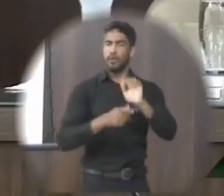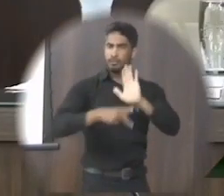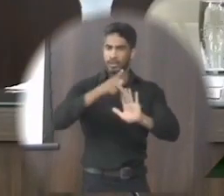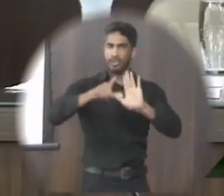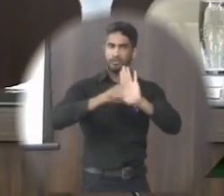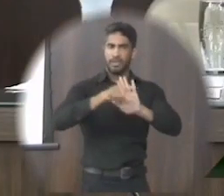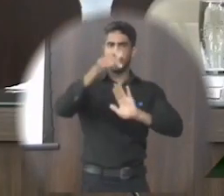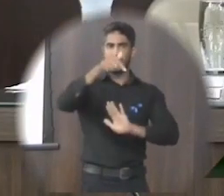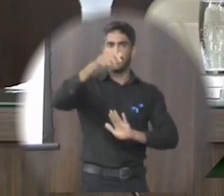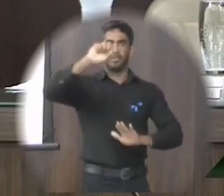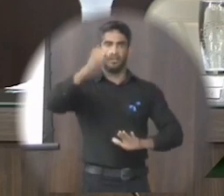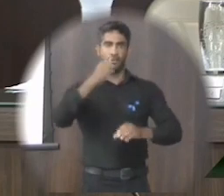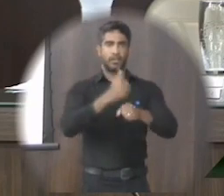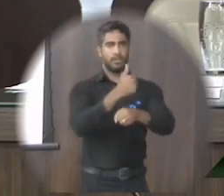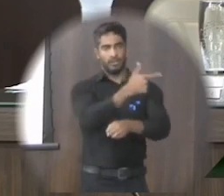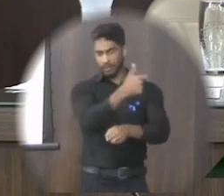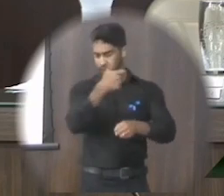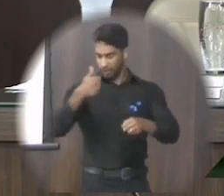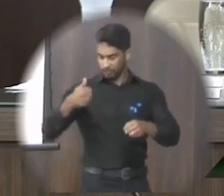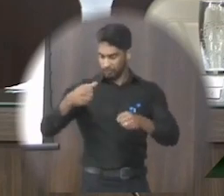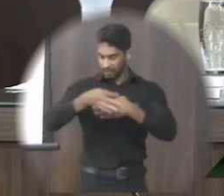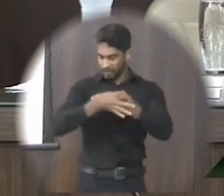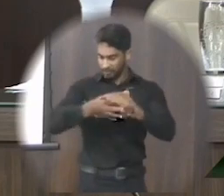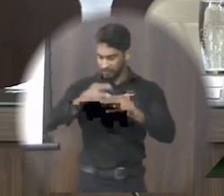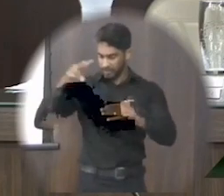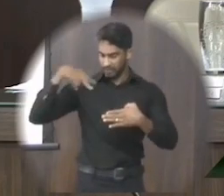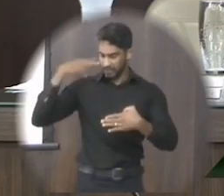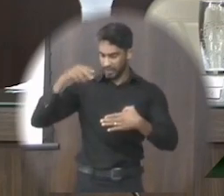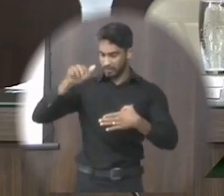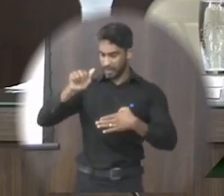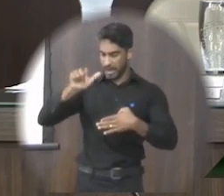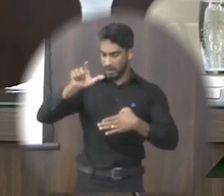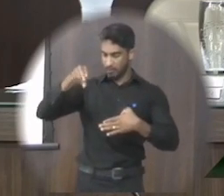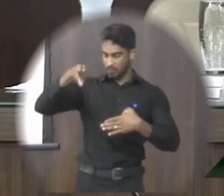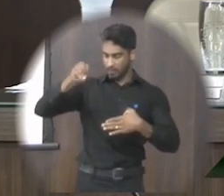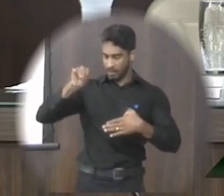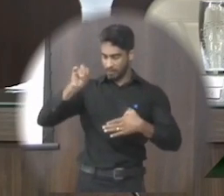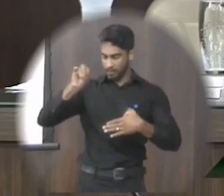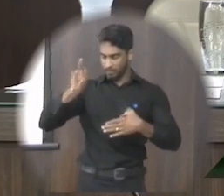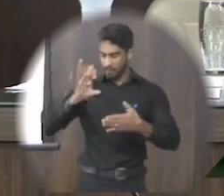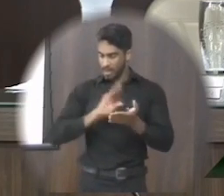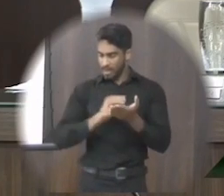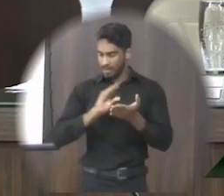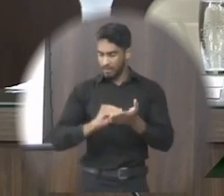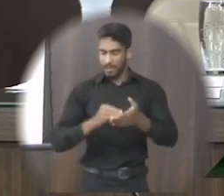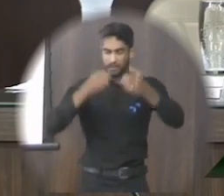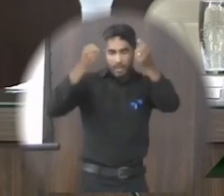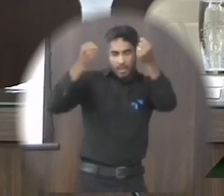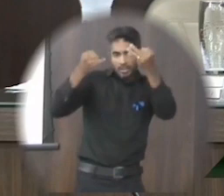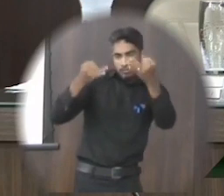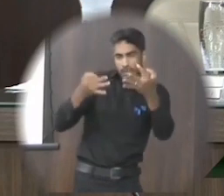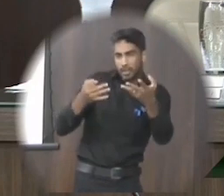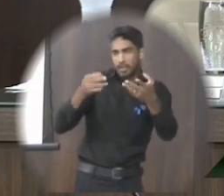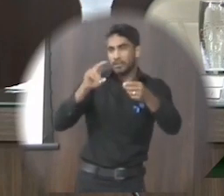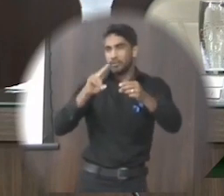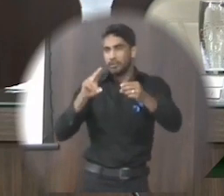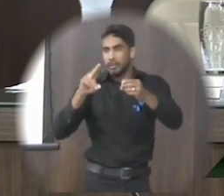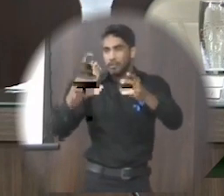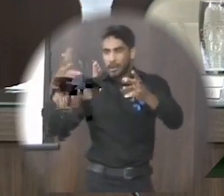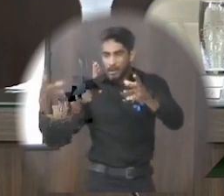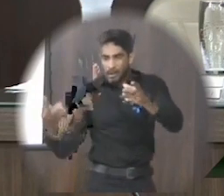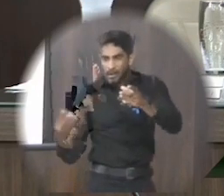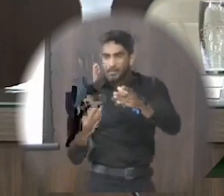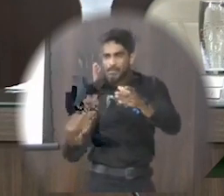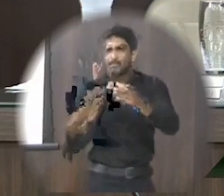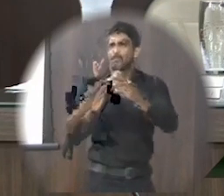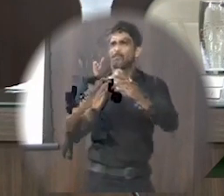lei 078-2021, de autoria, vereador Almir Dias Santos. Ementa, dispõe sobre a instituição da